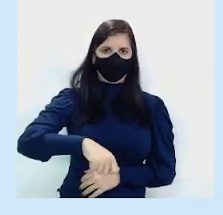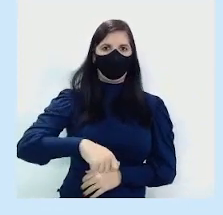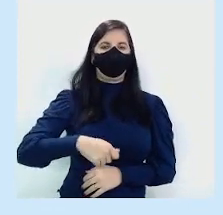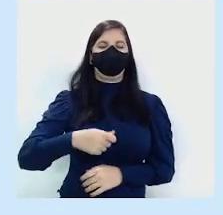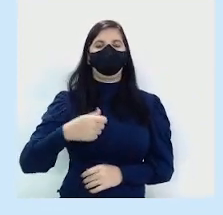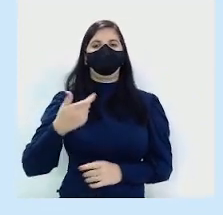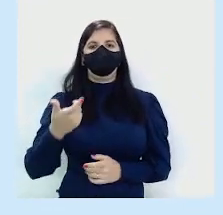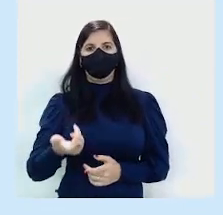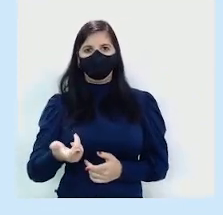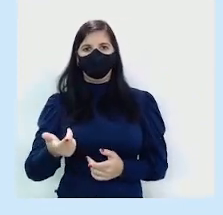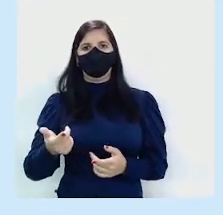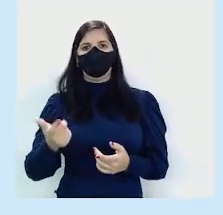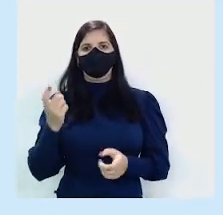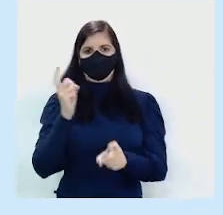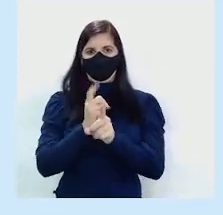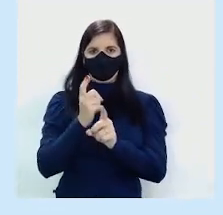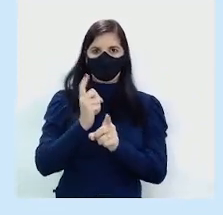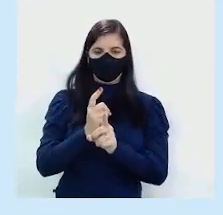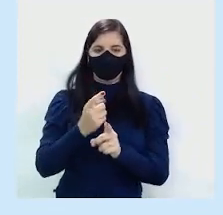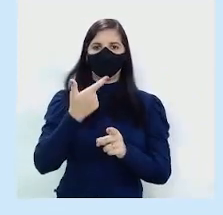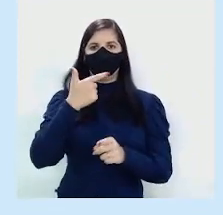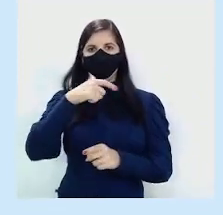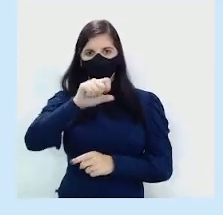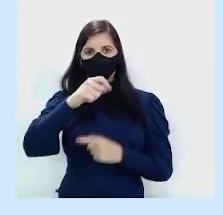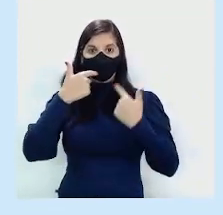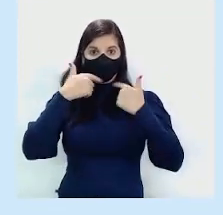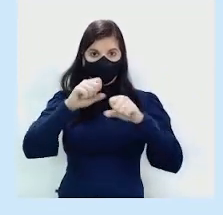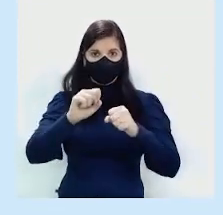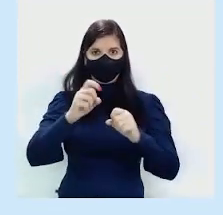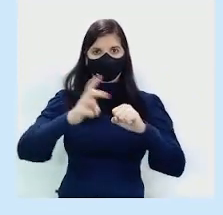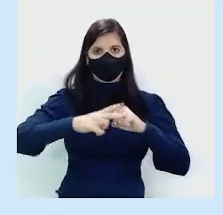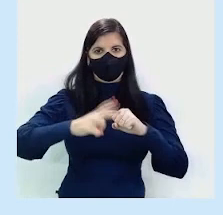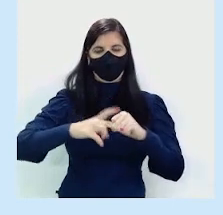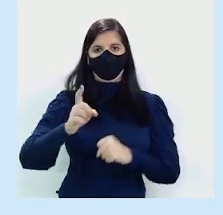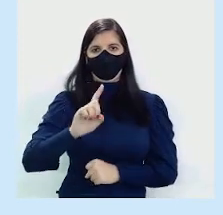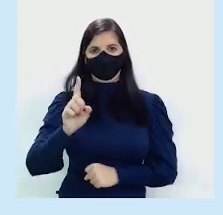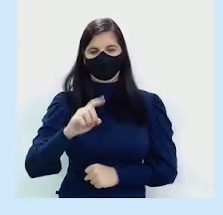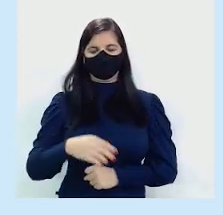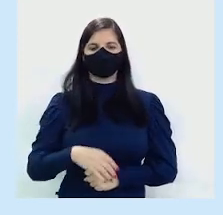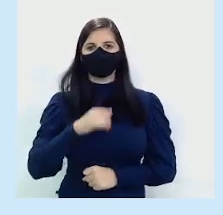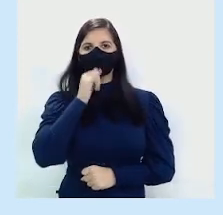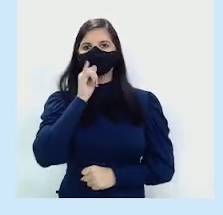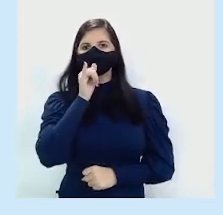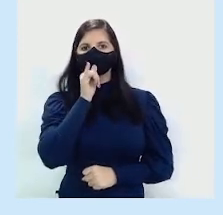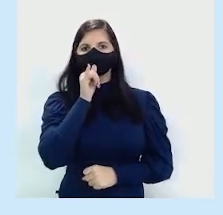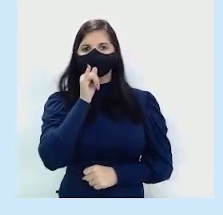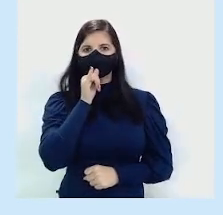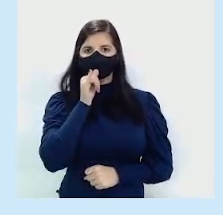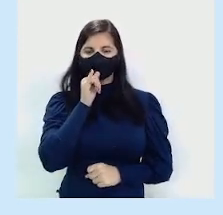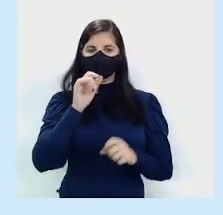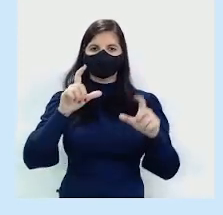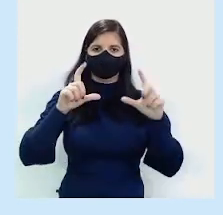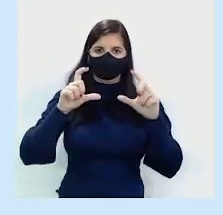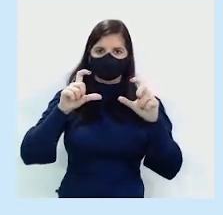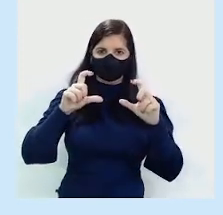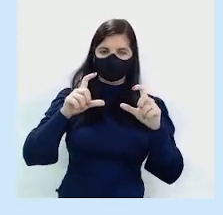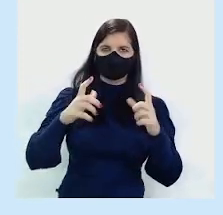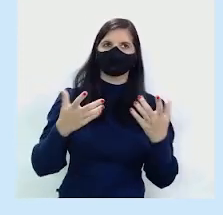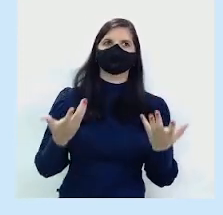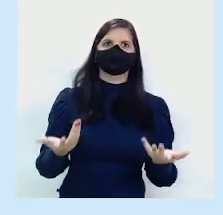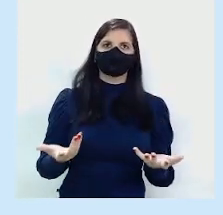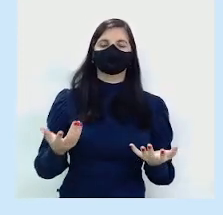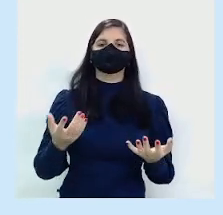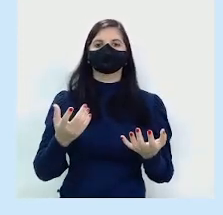também que tenhamos a presença da linguagem não verbal. Por exemplo, nós podemos ter fotos, nós